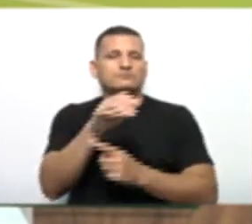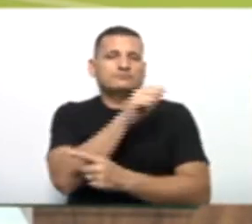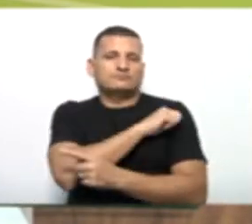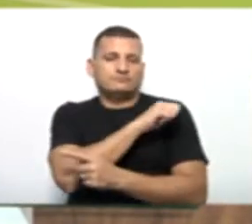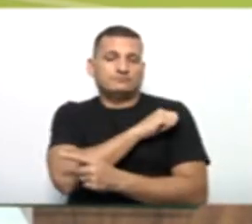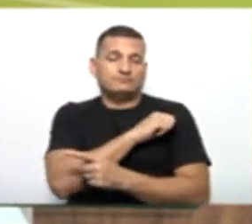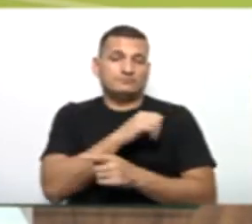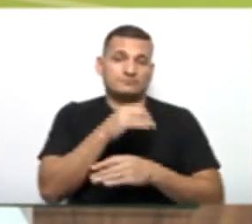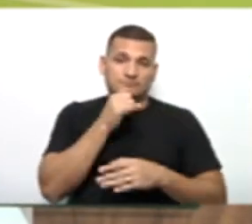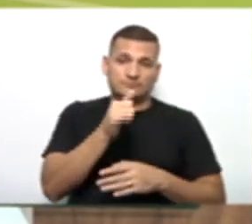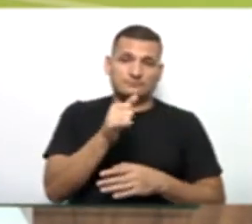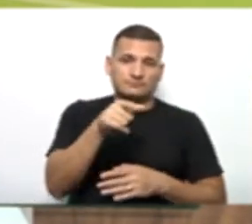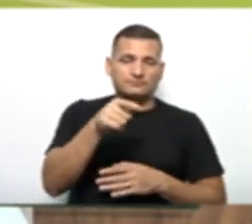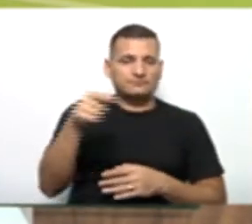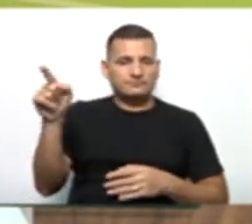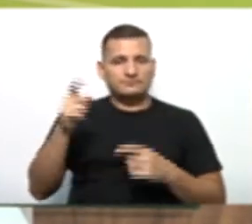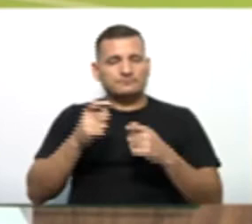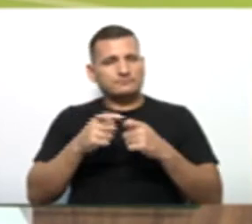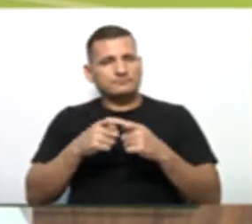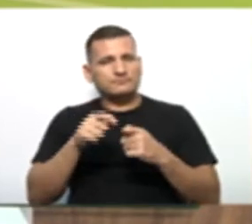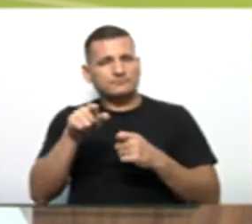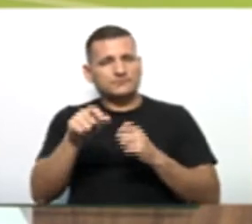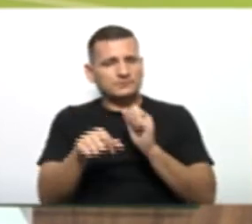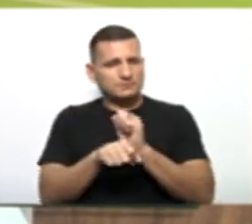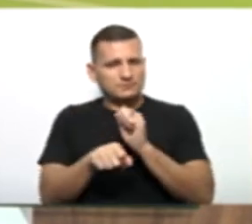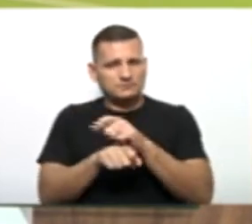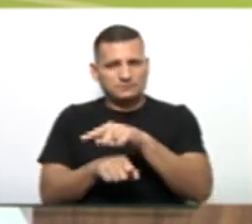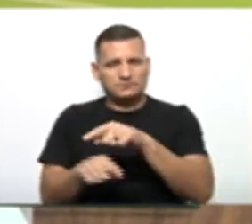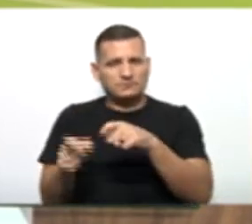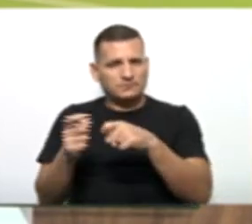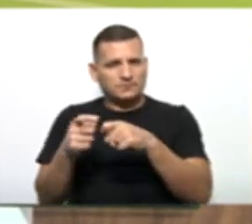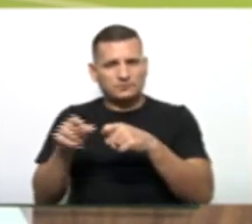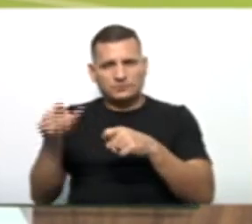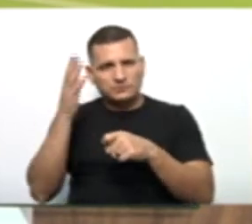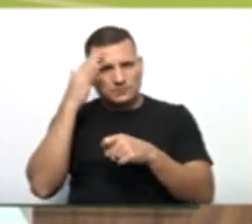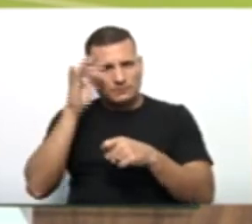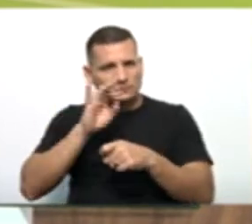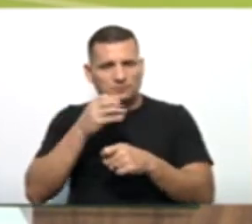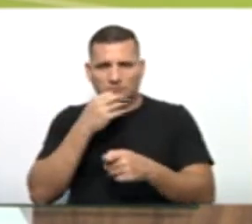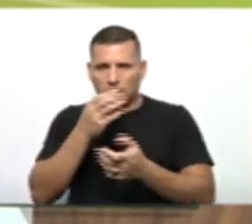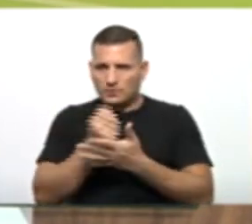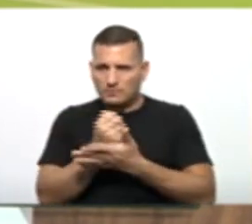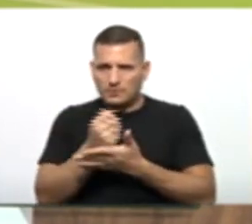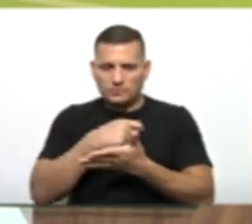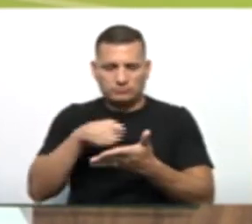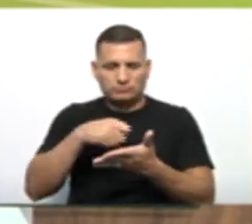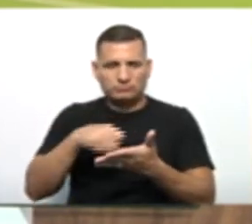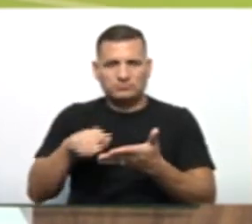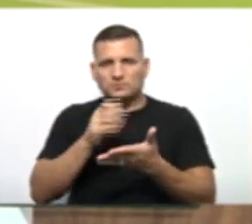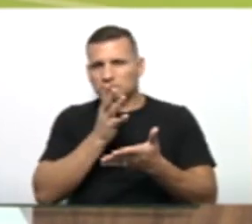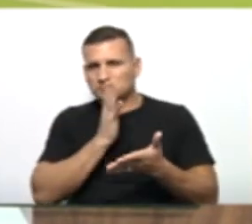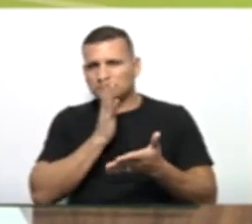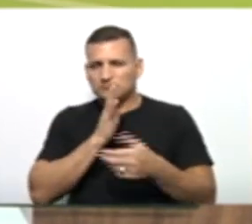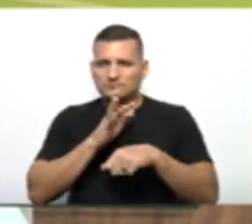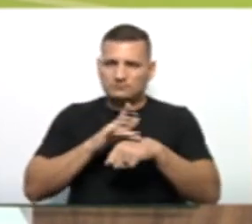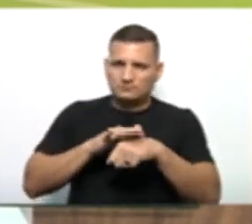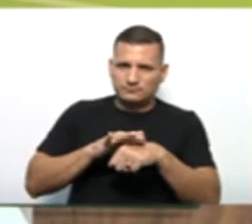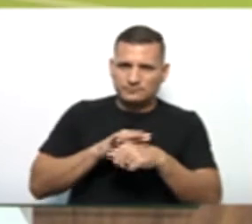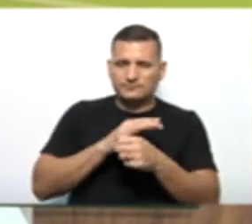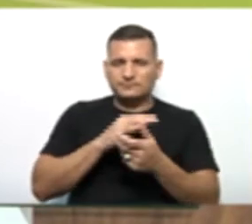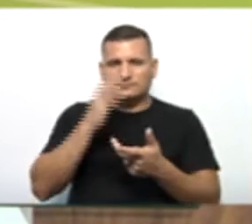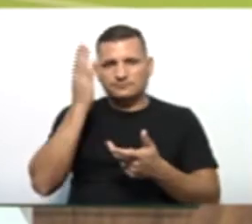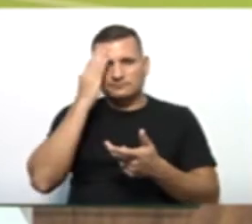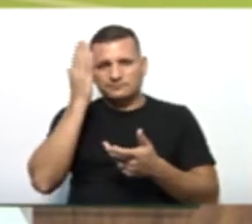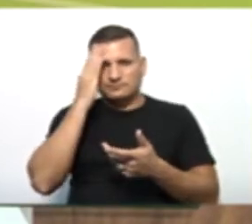você vai ao médico você não espera somente que o médico saiba passar um medicamento que conheça das doenças que